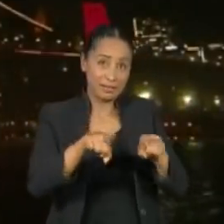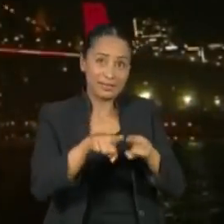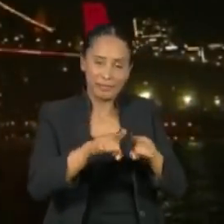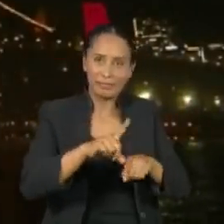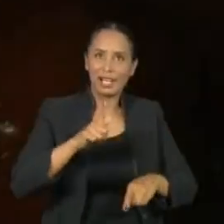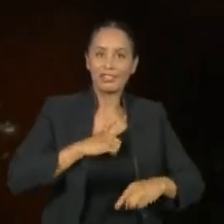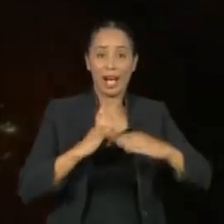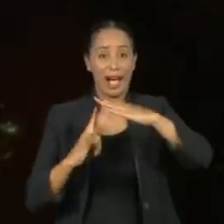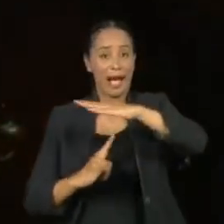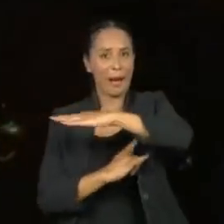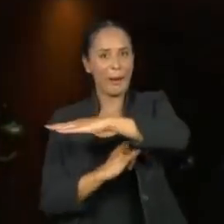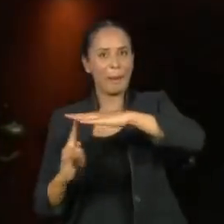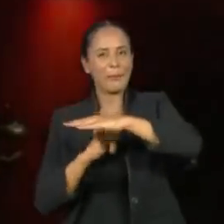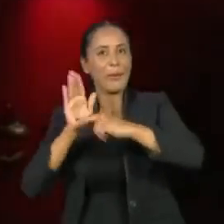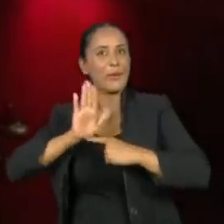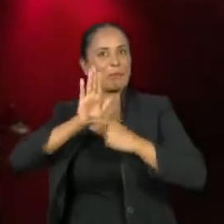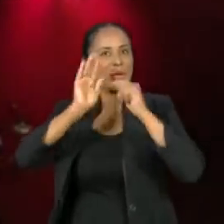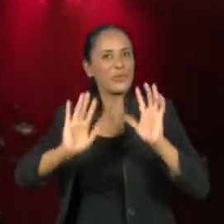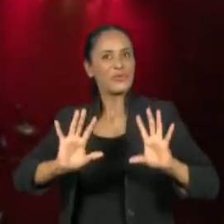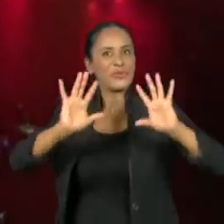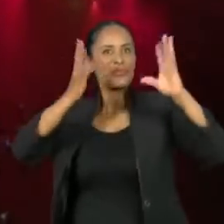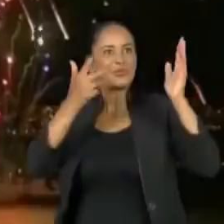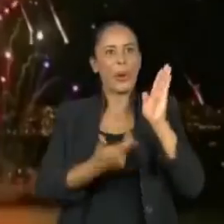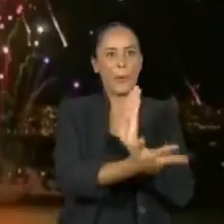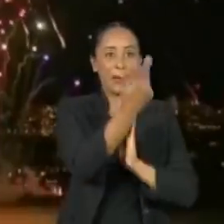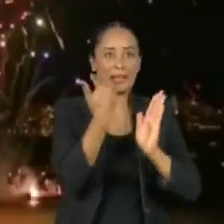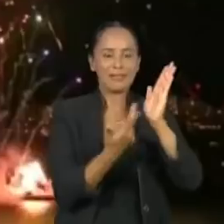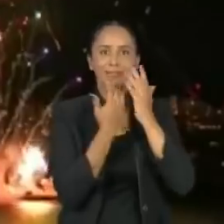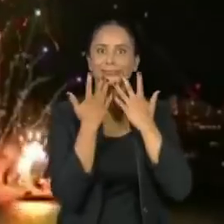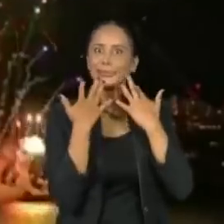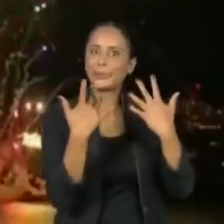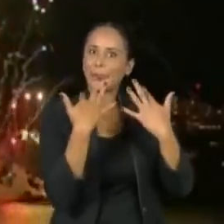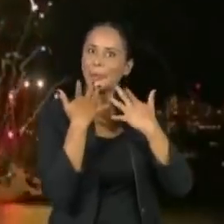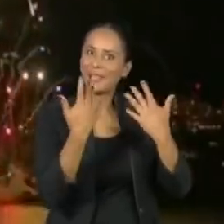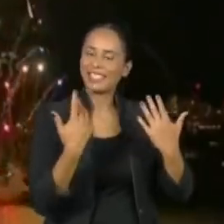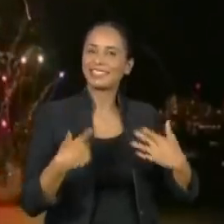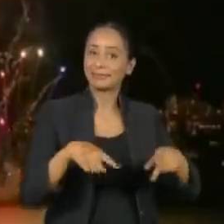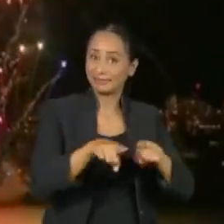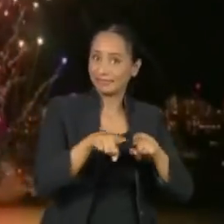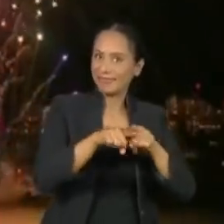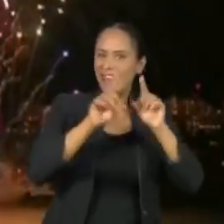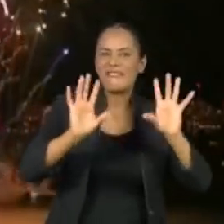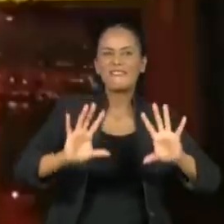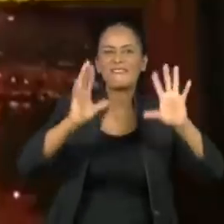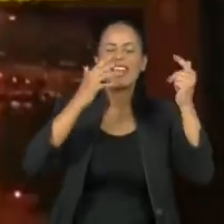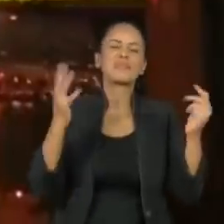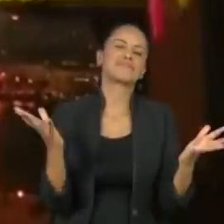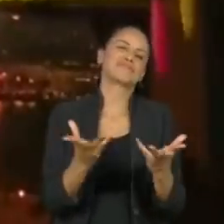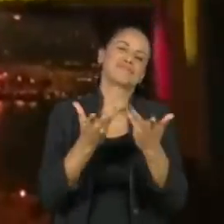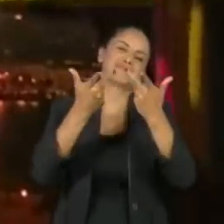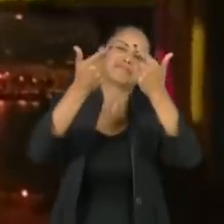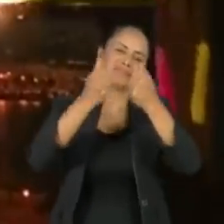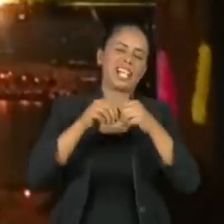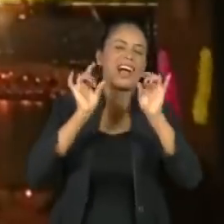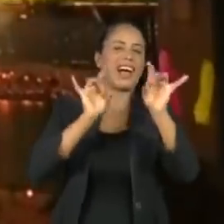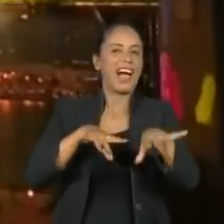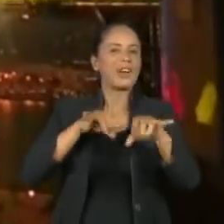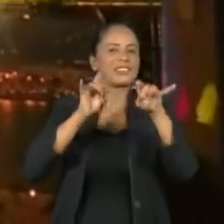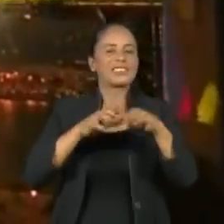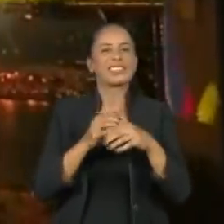para o show com um display de imagens coloridas. Foi com essa festa linda que a Austrália